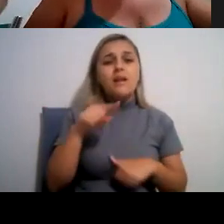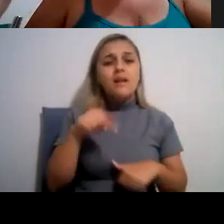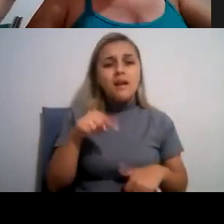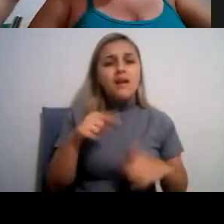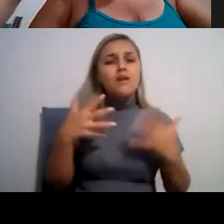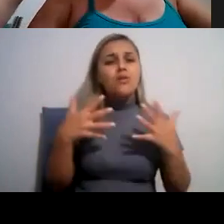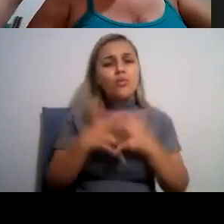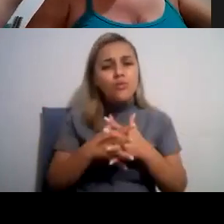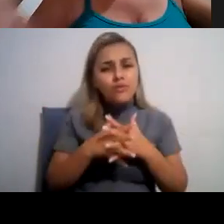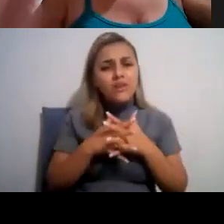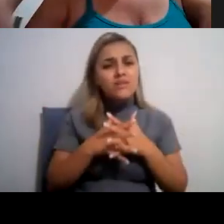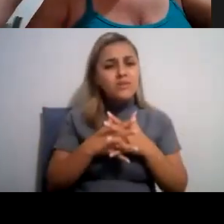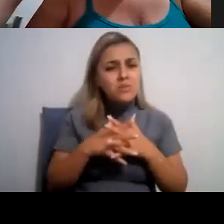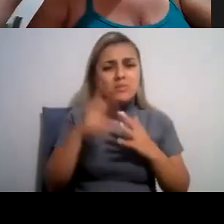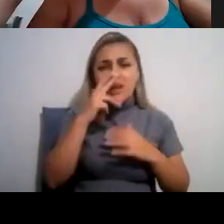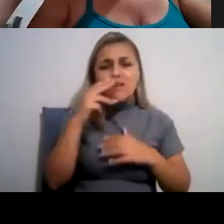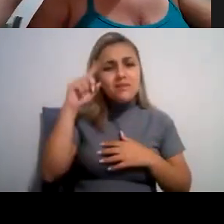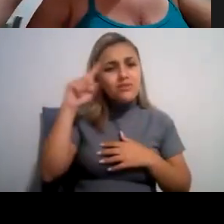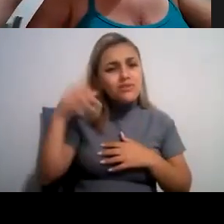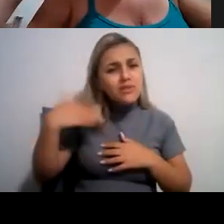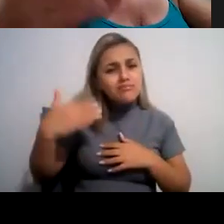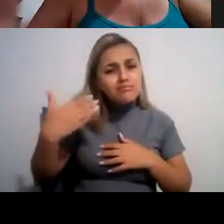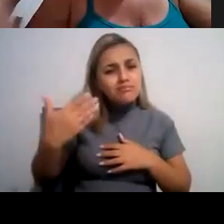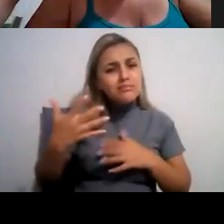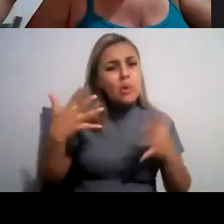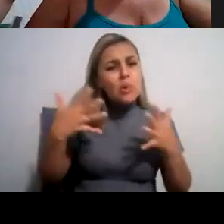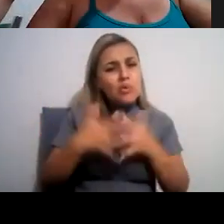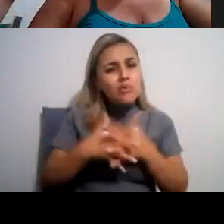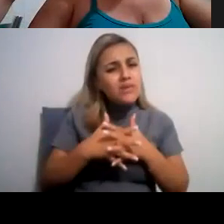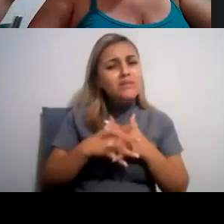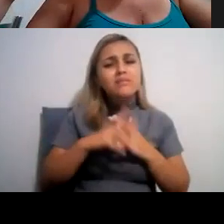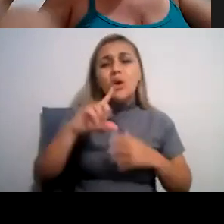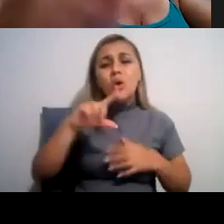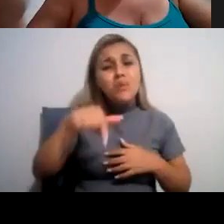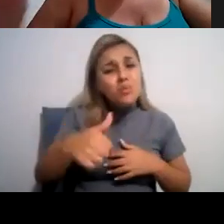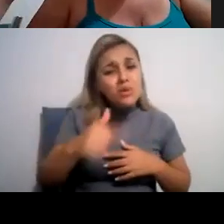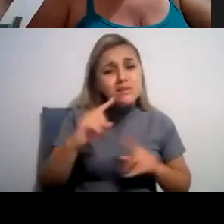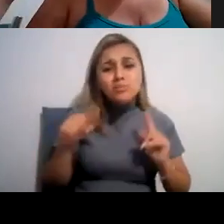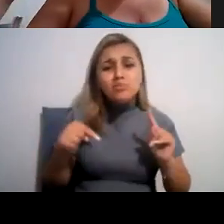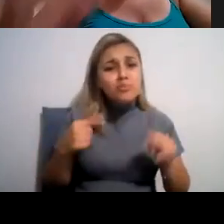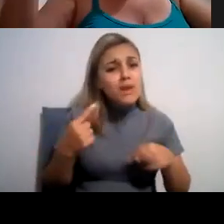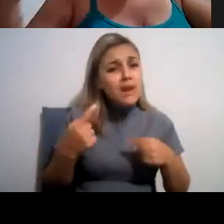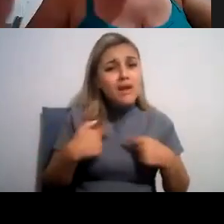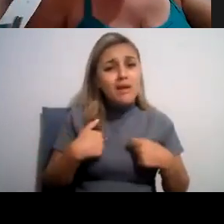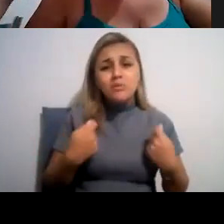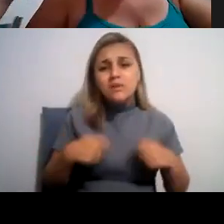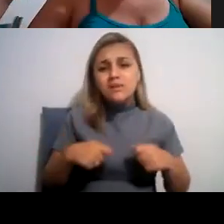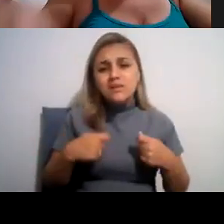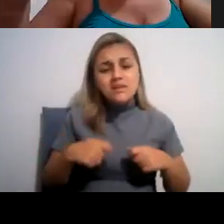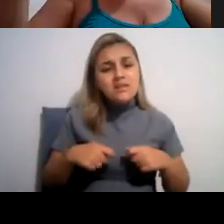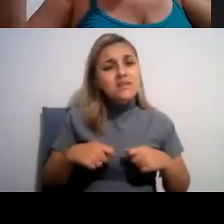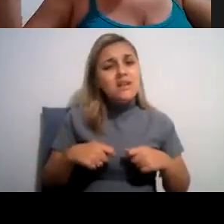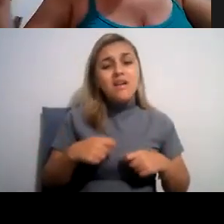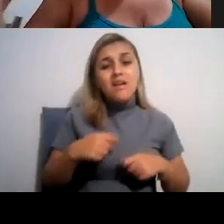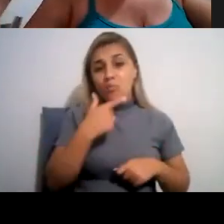uns dias de conflito. Depois, eu tive que me superar, porque aí o Romeu era cardíaco, precisava ser